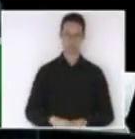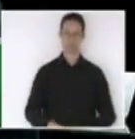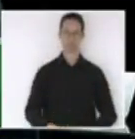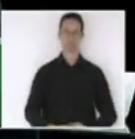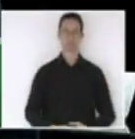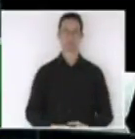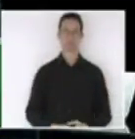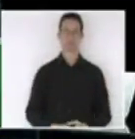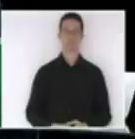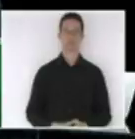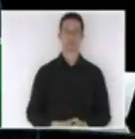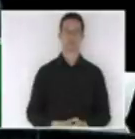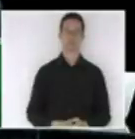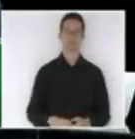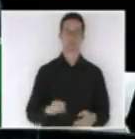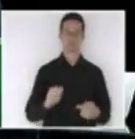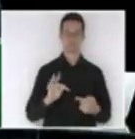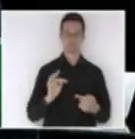ata da